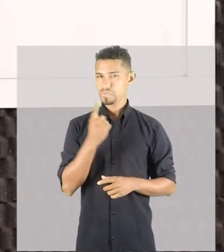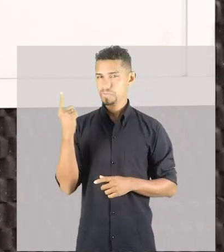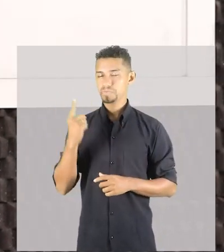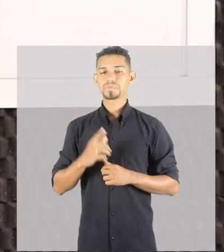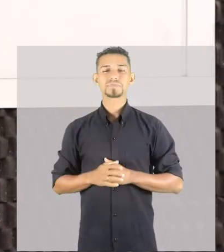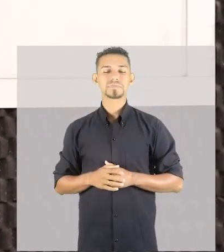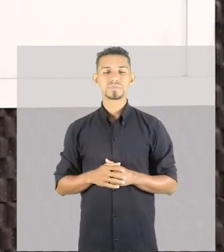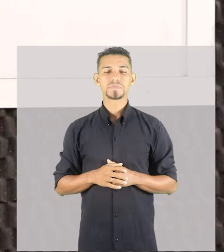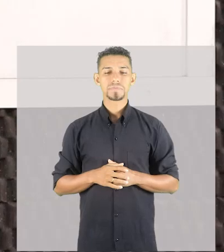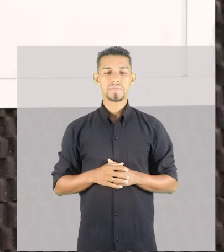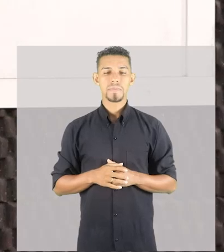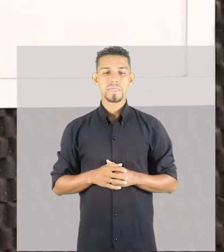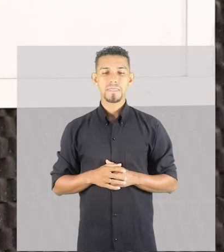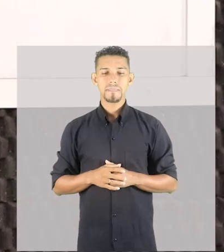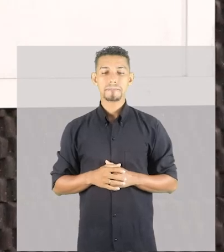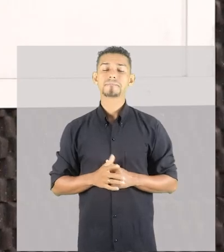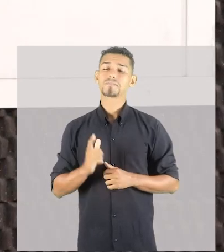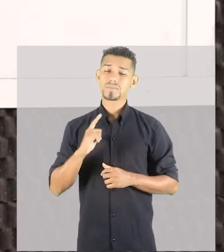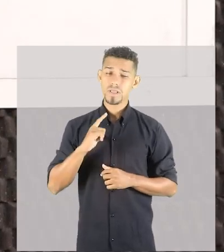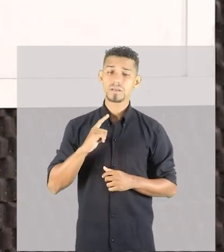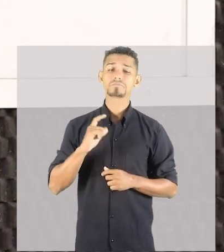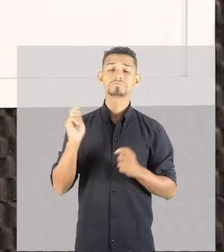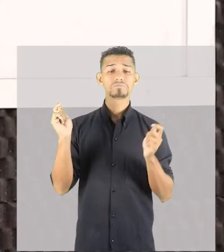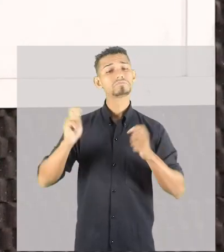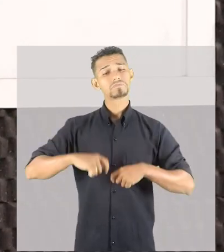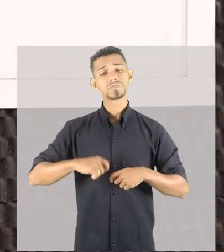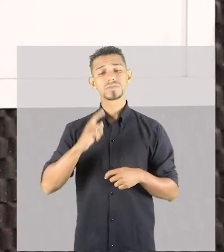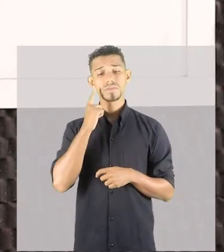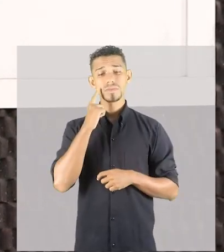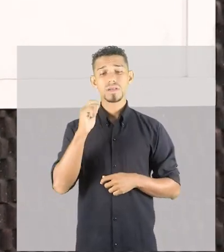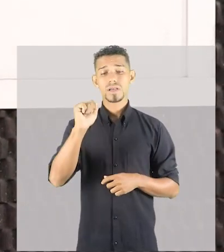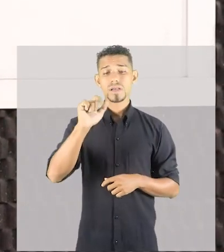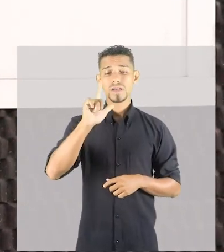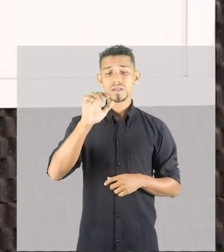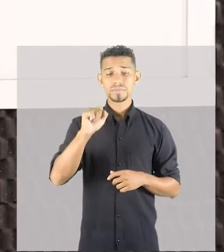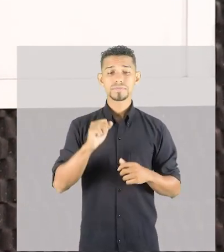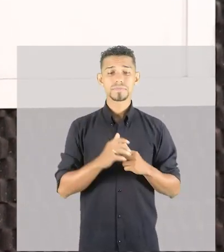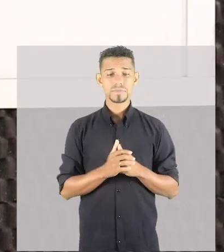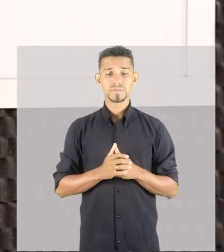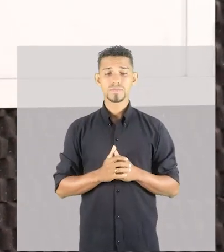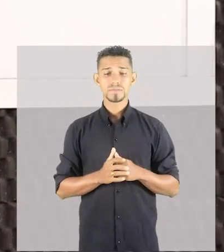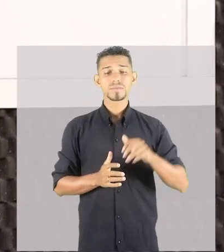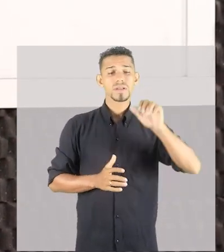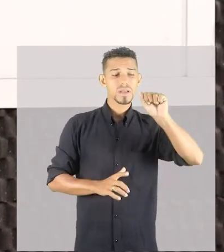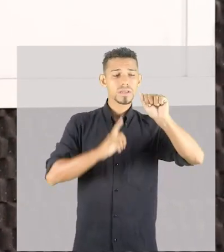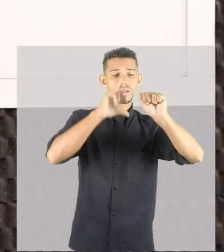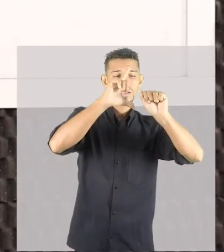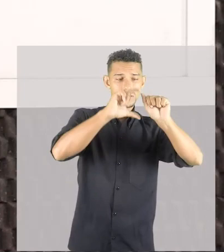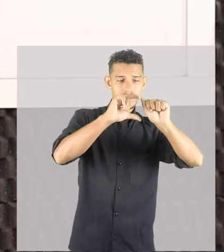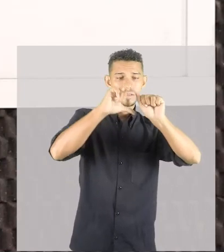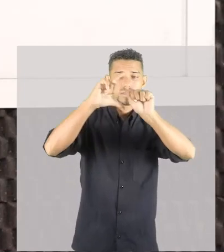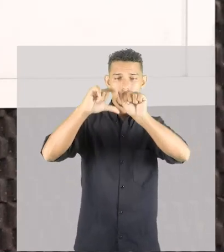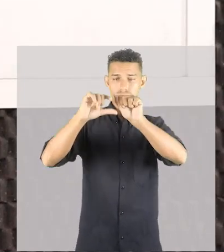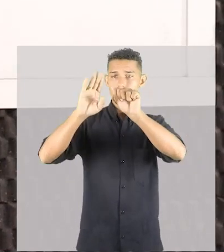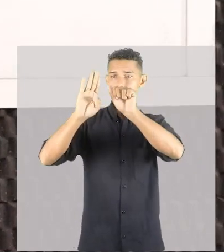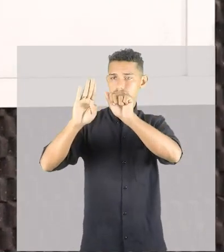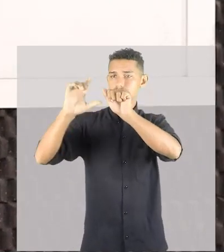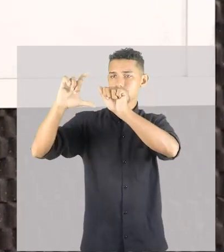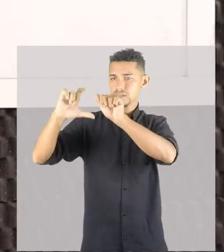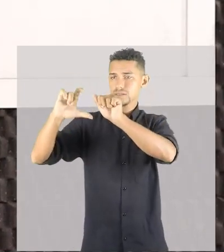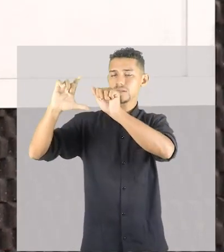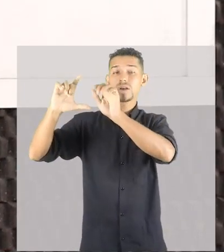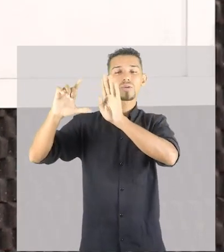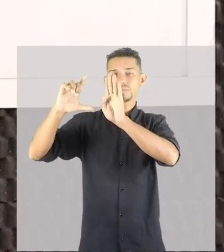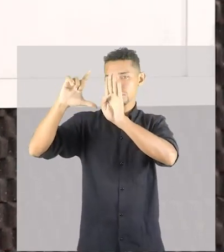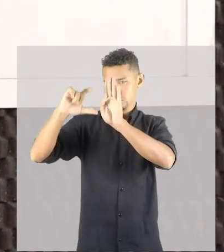comigo e colocar que existe, né, aqui os alelos Azinho, Azinho, Bzinho, Bzinho, ou seja,